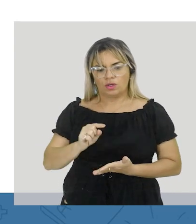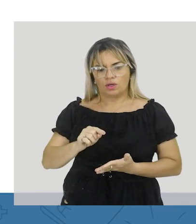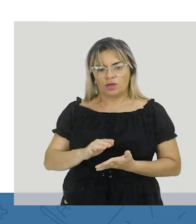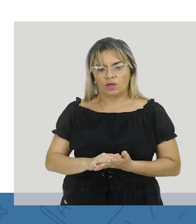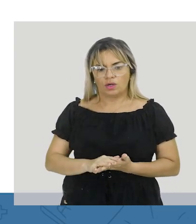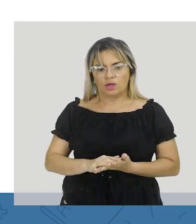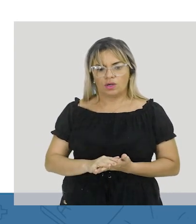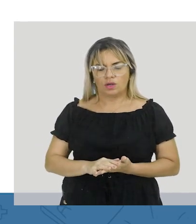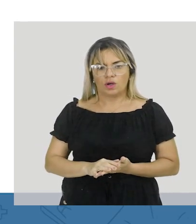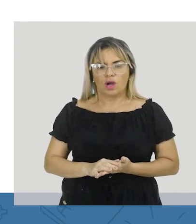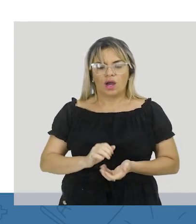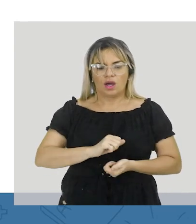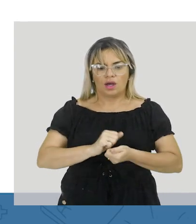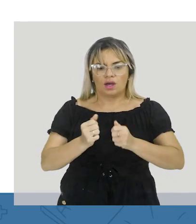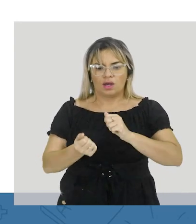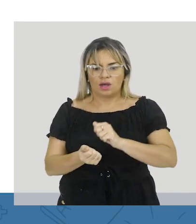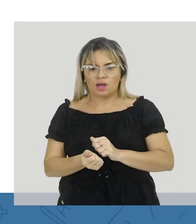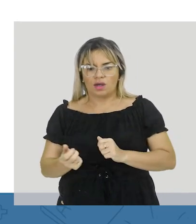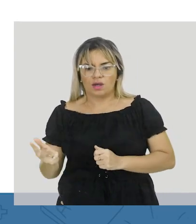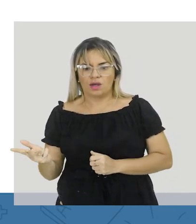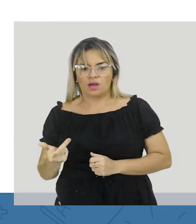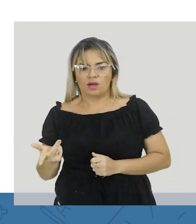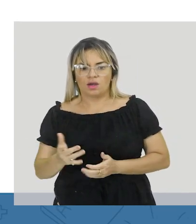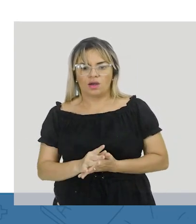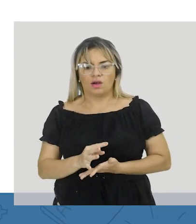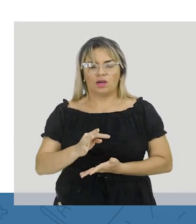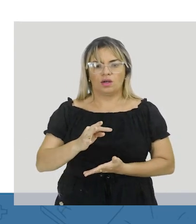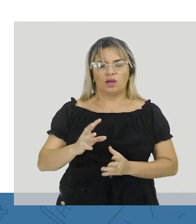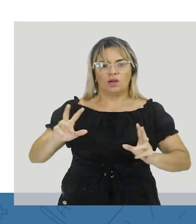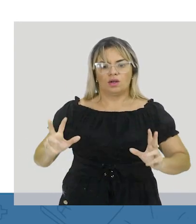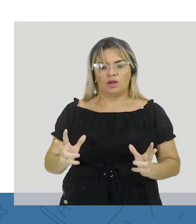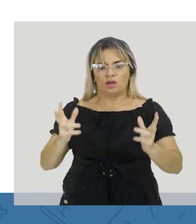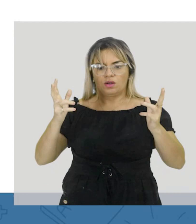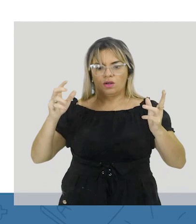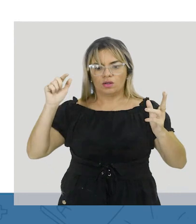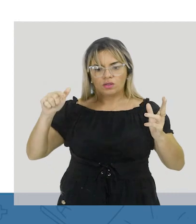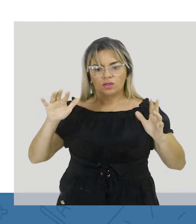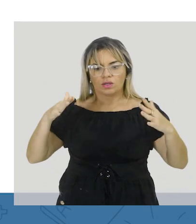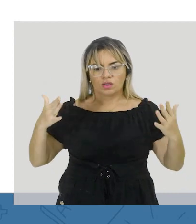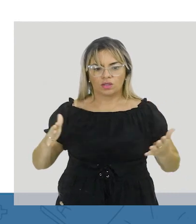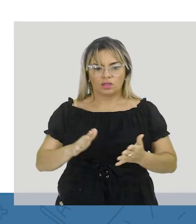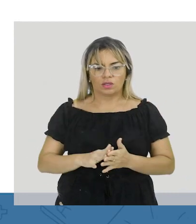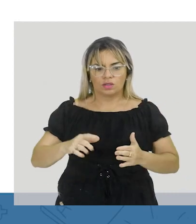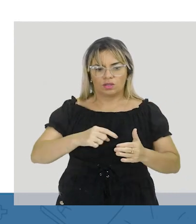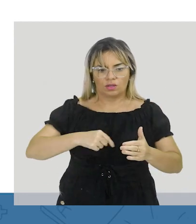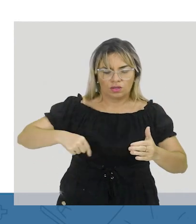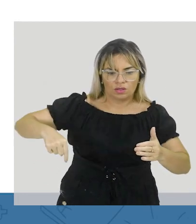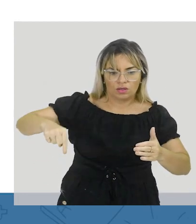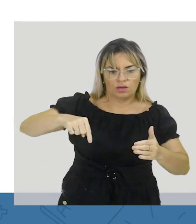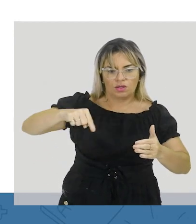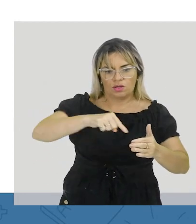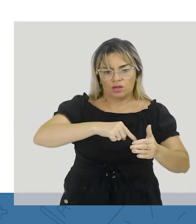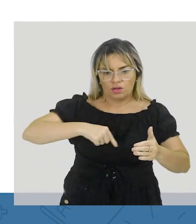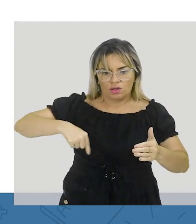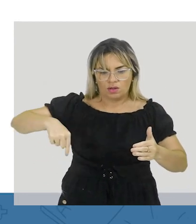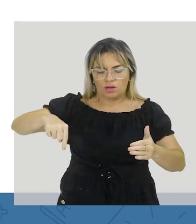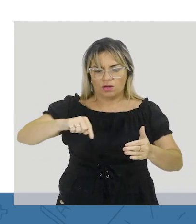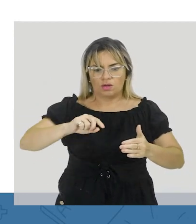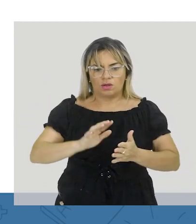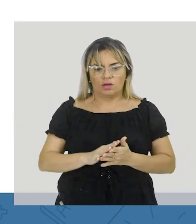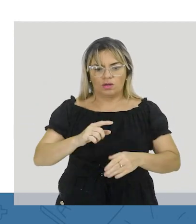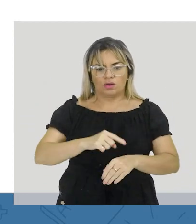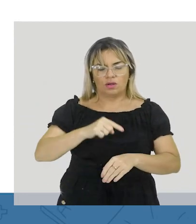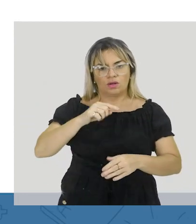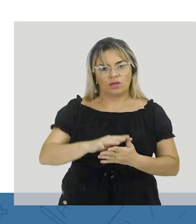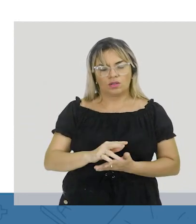ajustar as velocidades das torres, de tal forma que o pivô efetue uma volta completa em 35 horas.